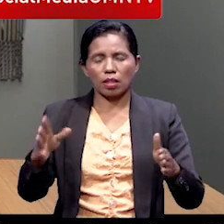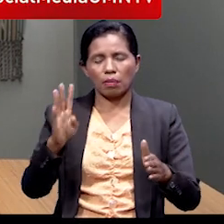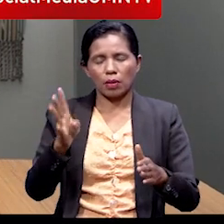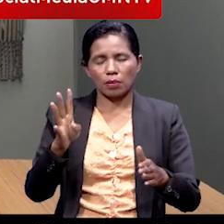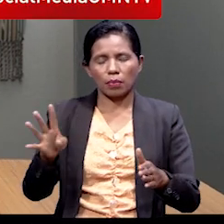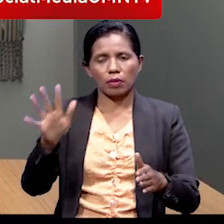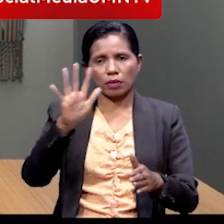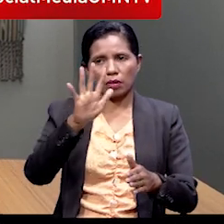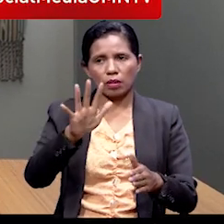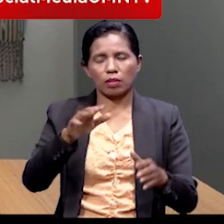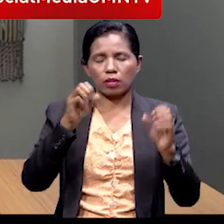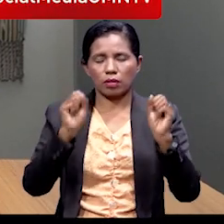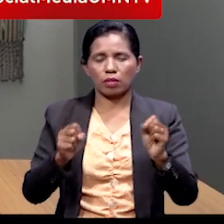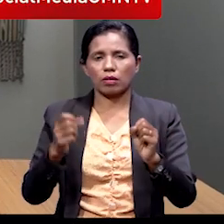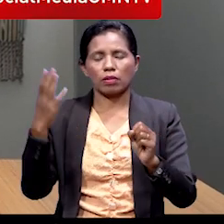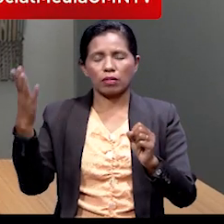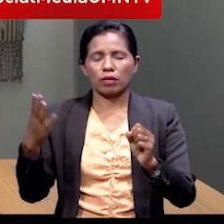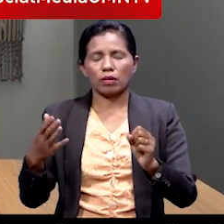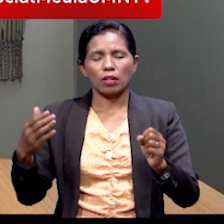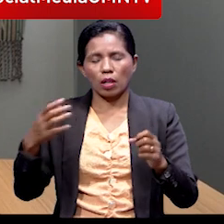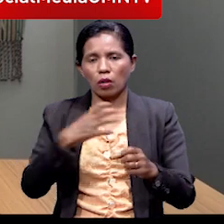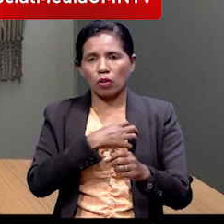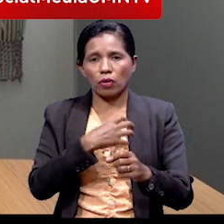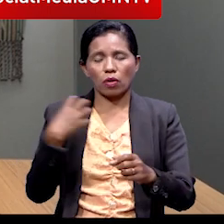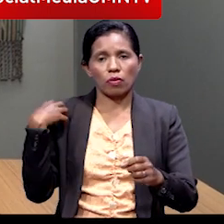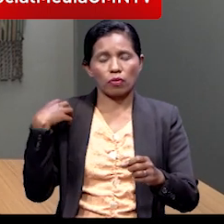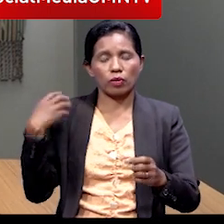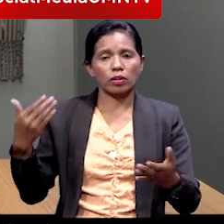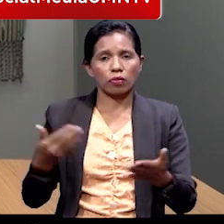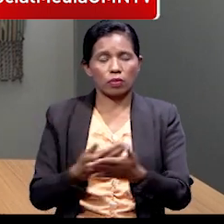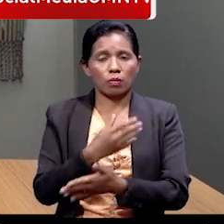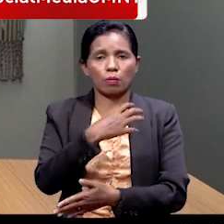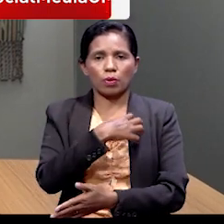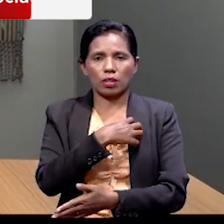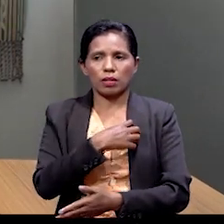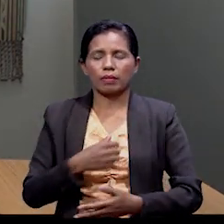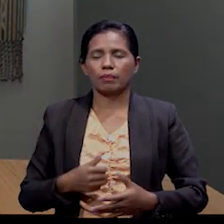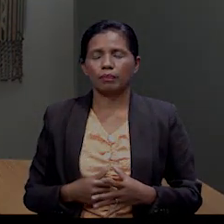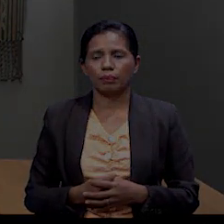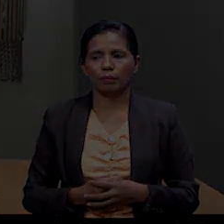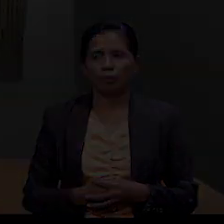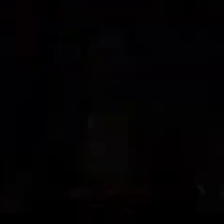iha konstrusaung alargamento edifisio fong pentelnian. Agustino da Costa, Dilma Sujeti, GMN.